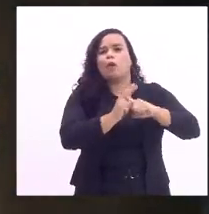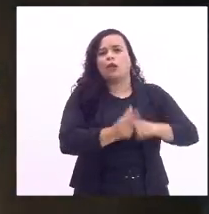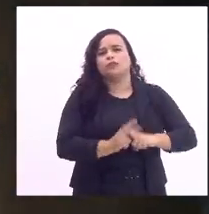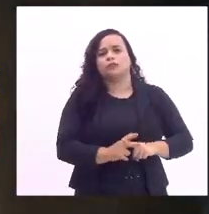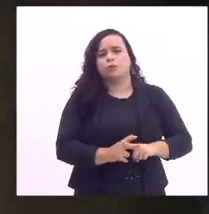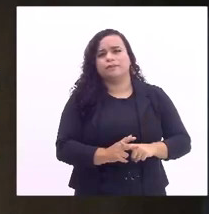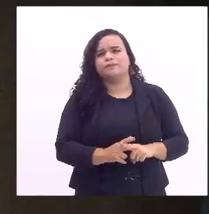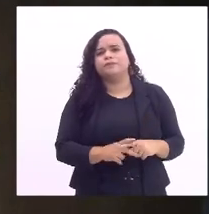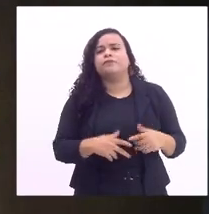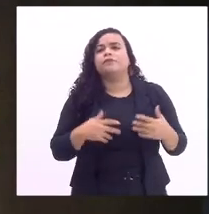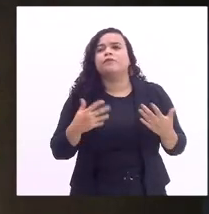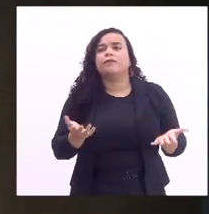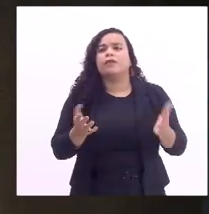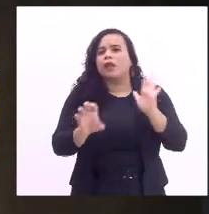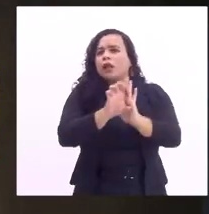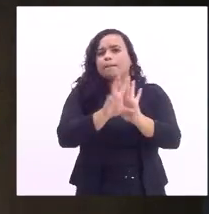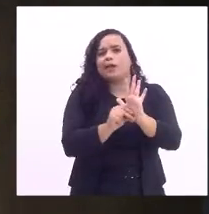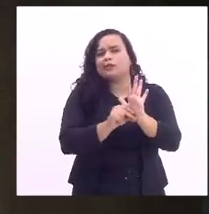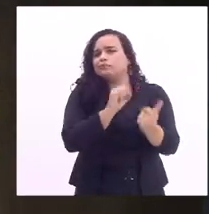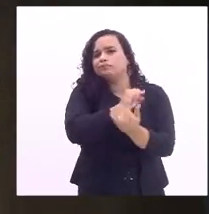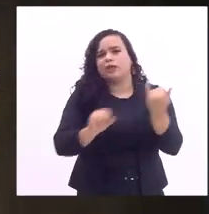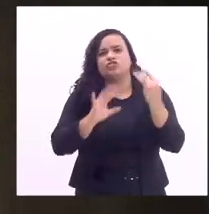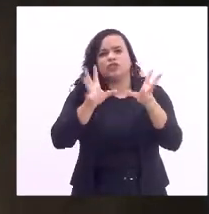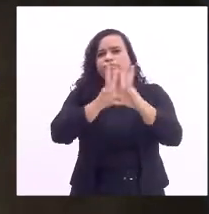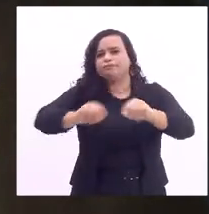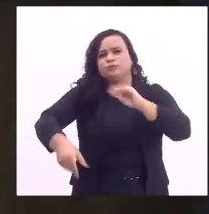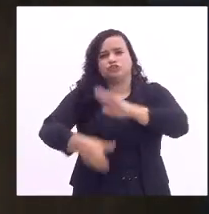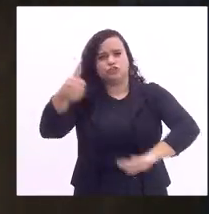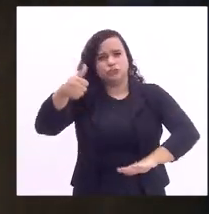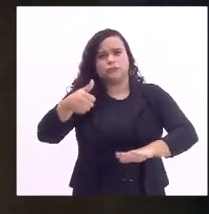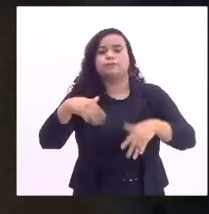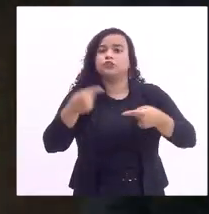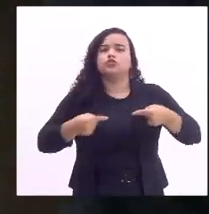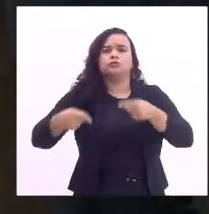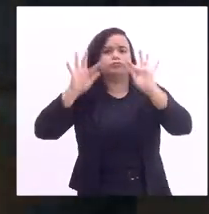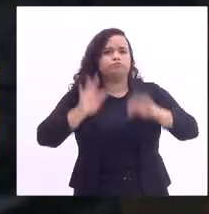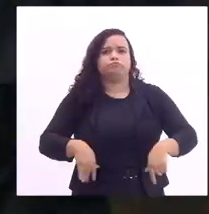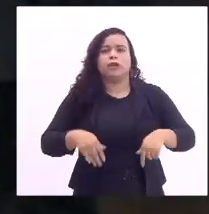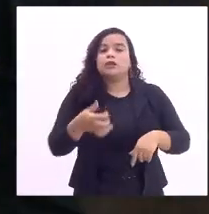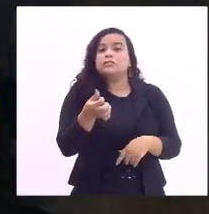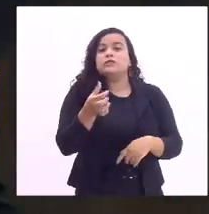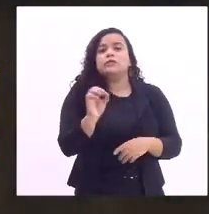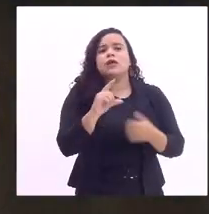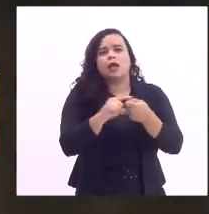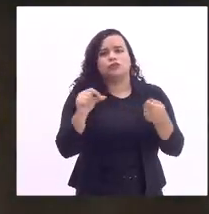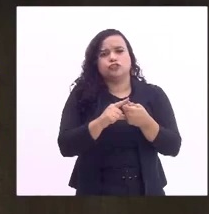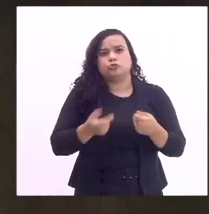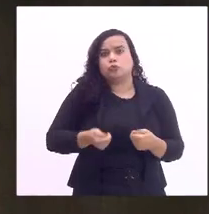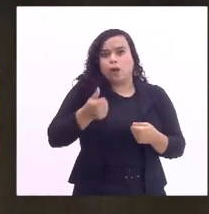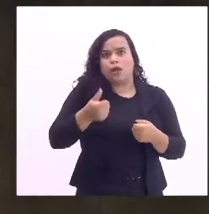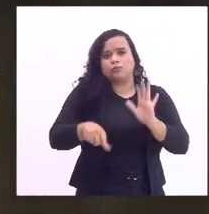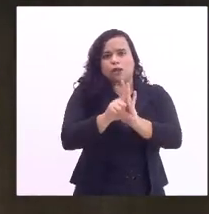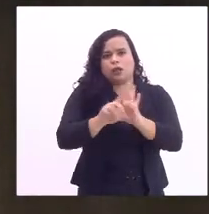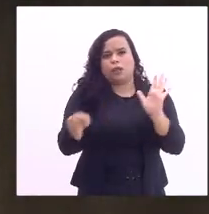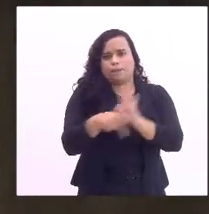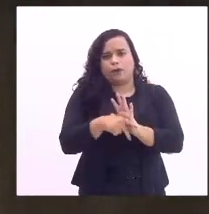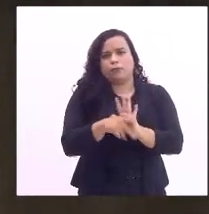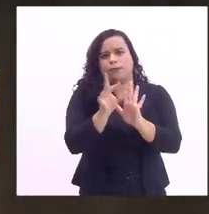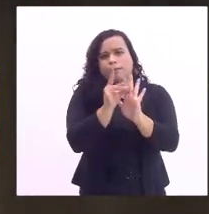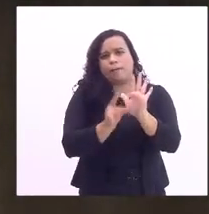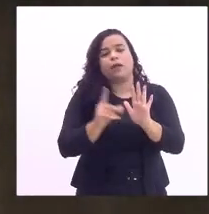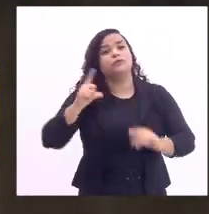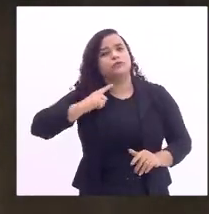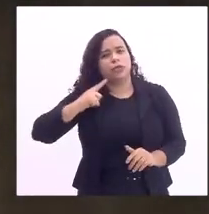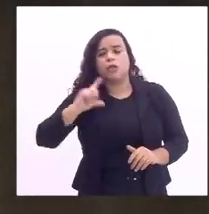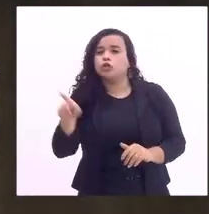aí metade das emendas se foram. A discussão morreu e quase 60 artigos da lei também se foram nesse aspecto.